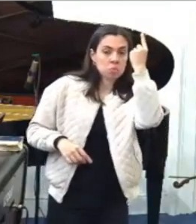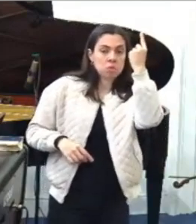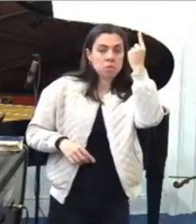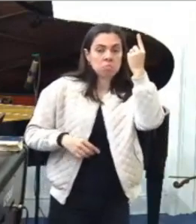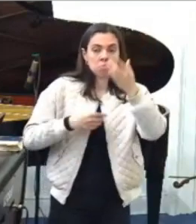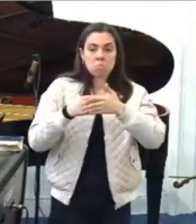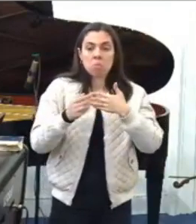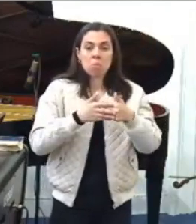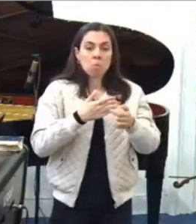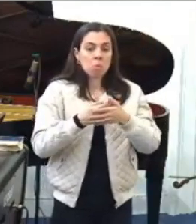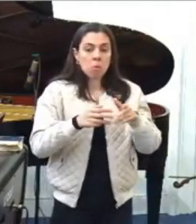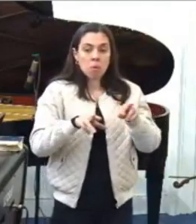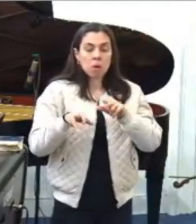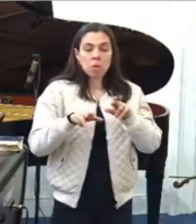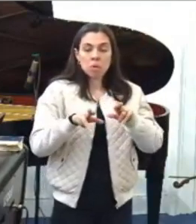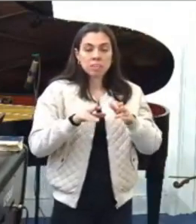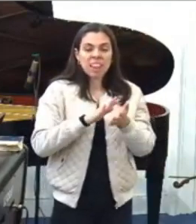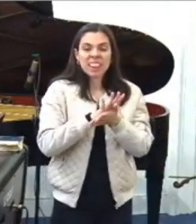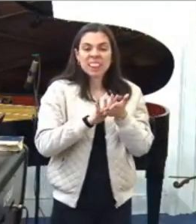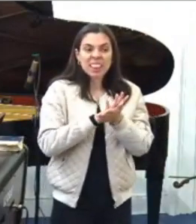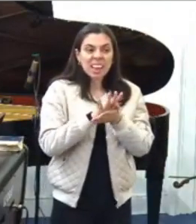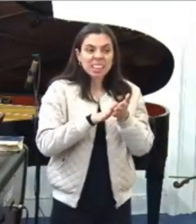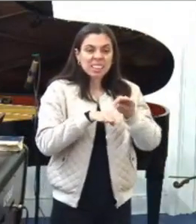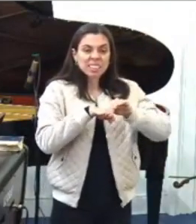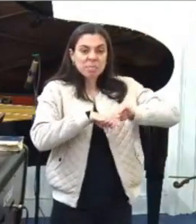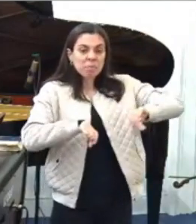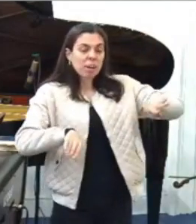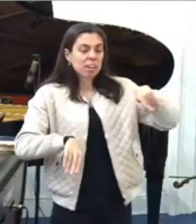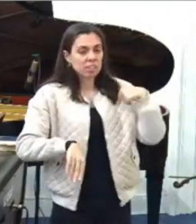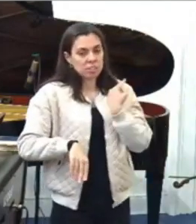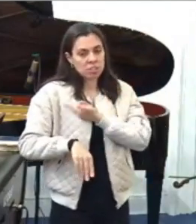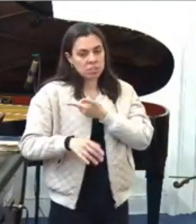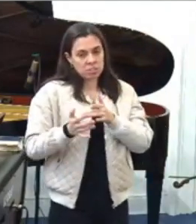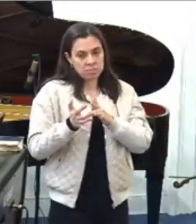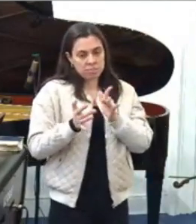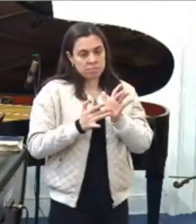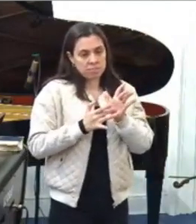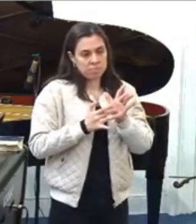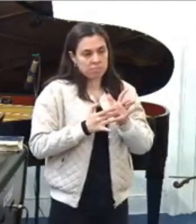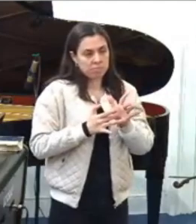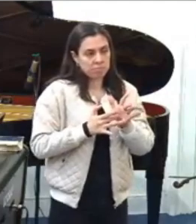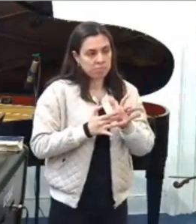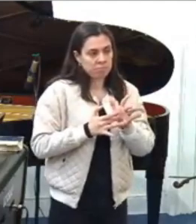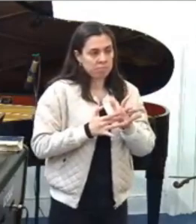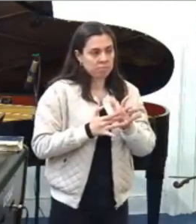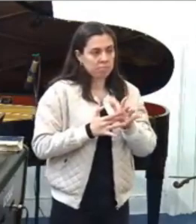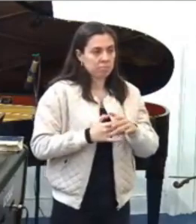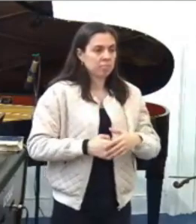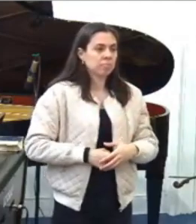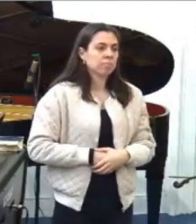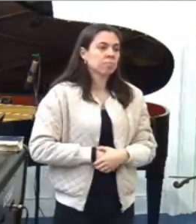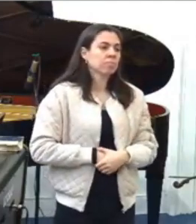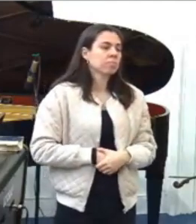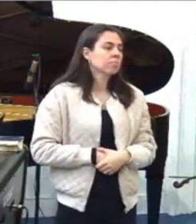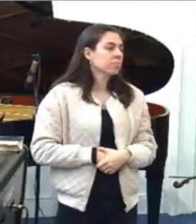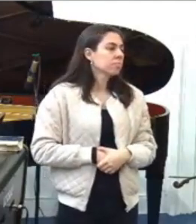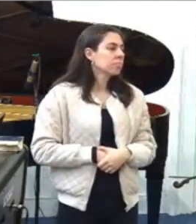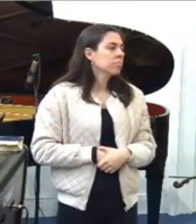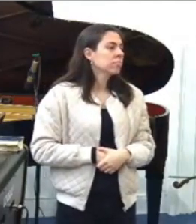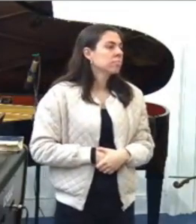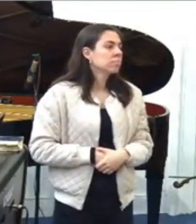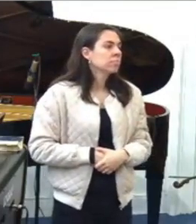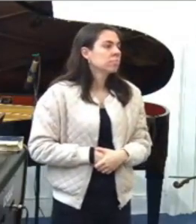nos separar da mão de Deus que está em Cristo Jesus, o nosso Senhor. Nada pode nos separar do amor de